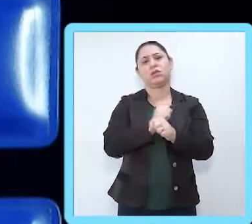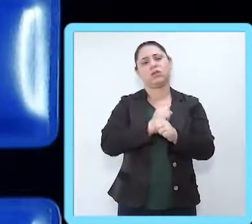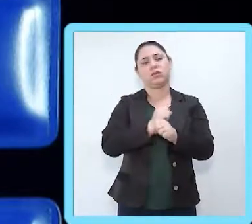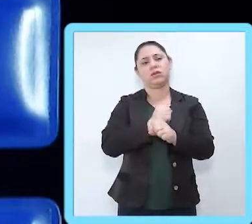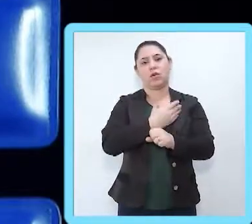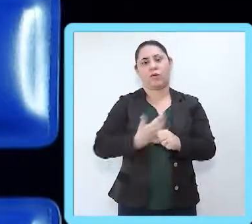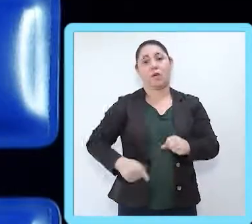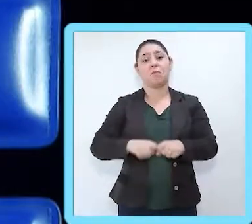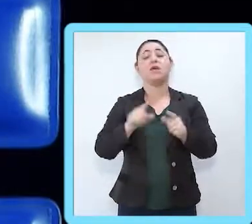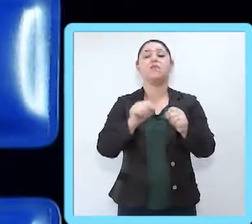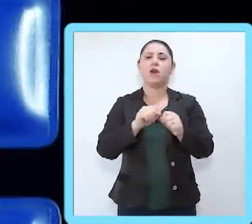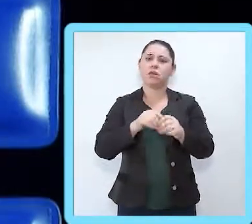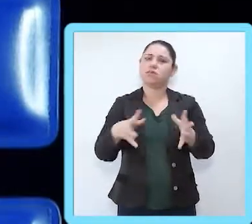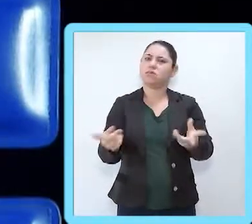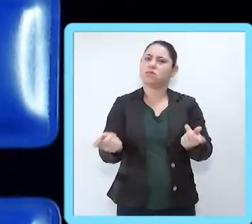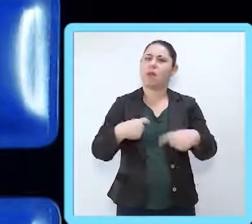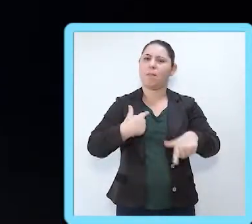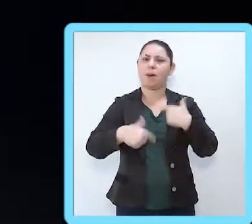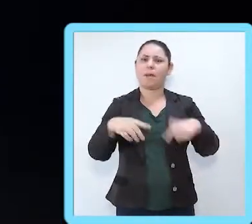conseguiu fazer um grande trabalho para o Estado.